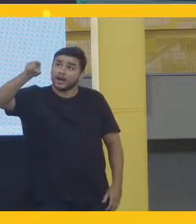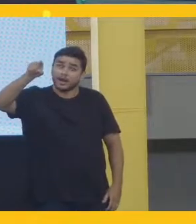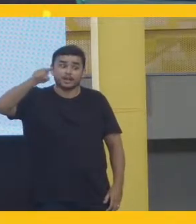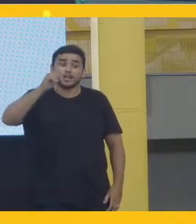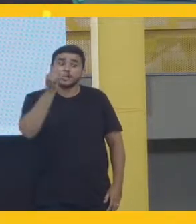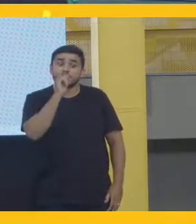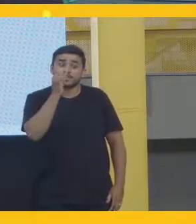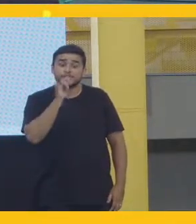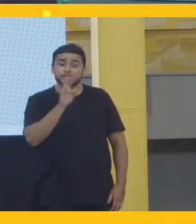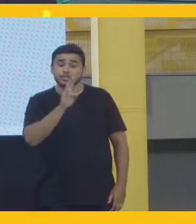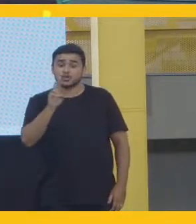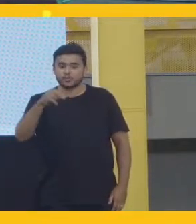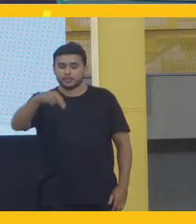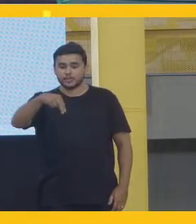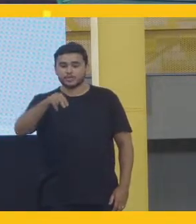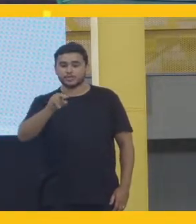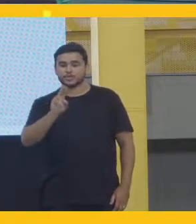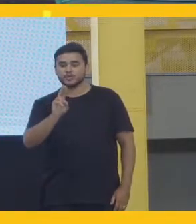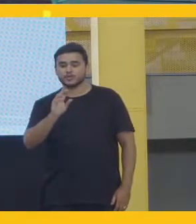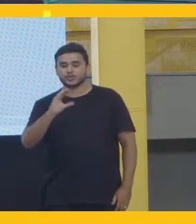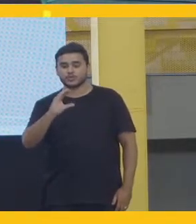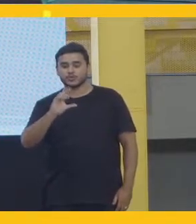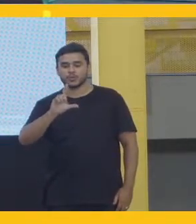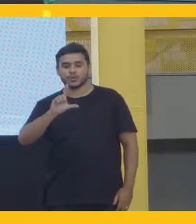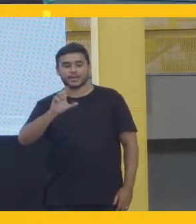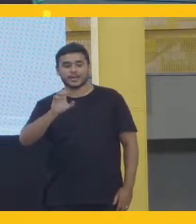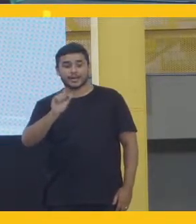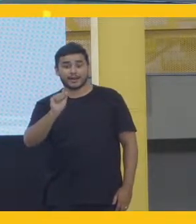você é um ser de luz.